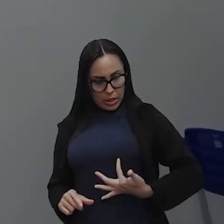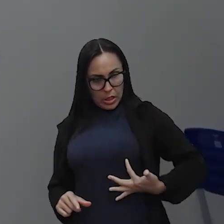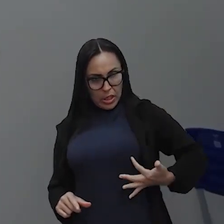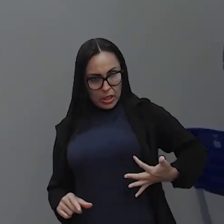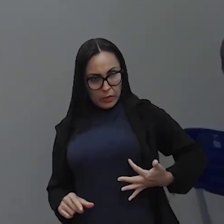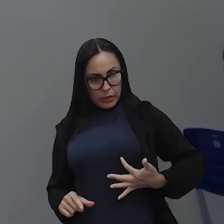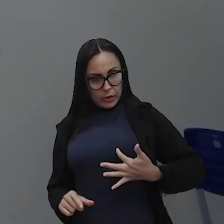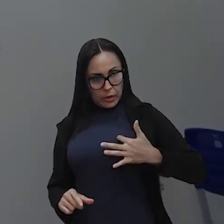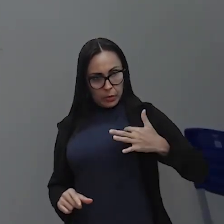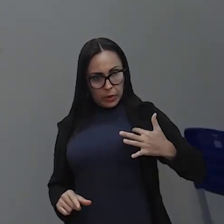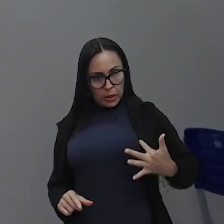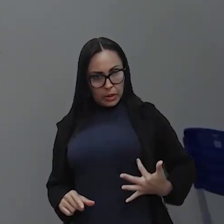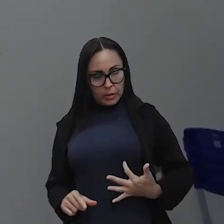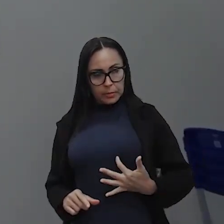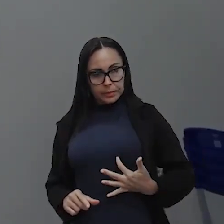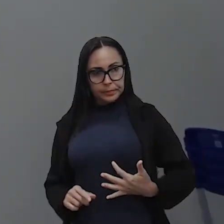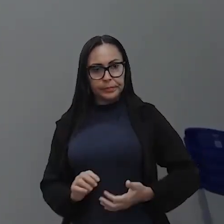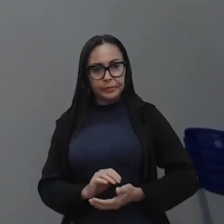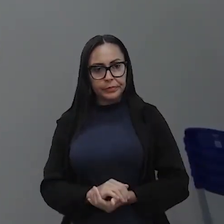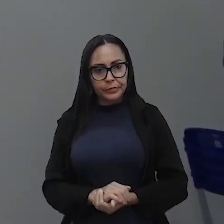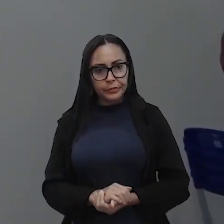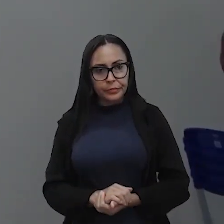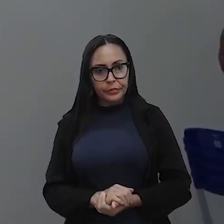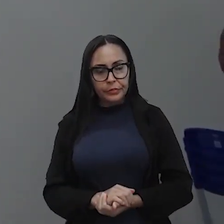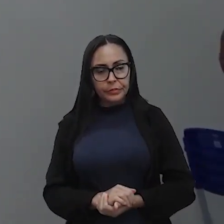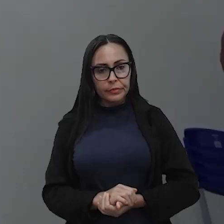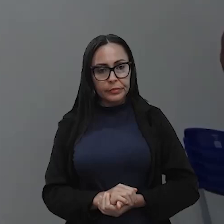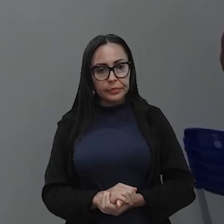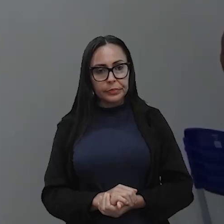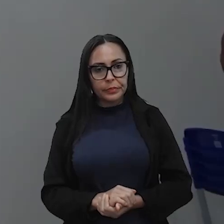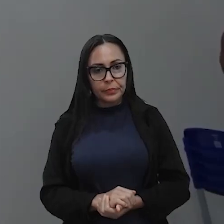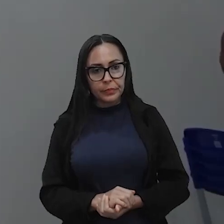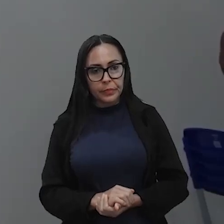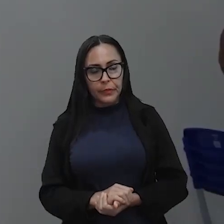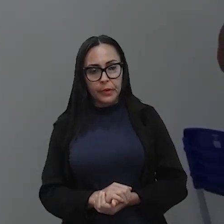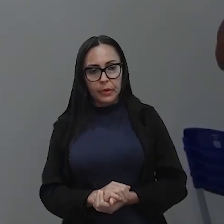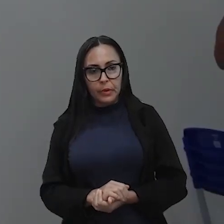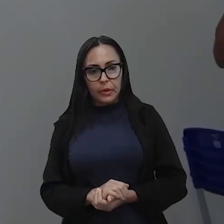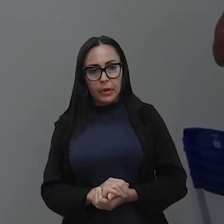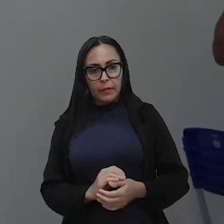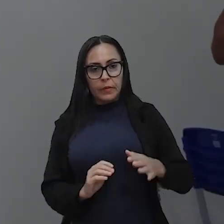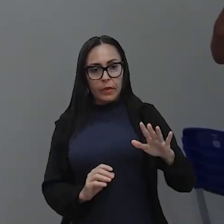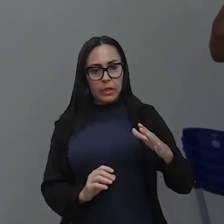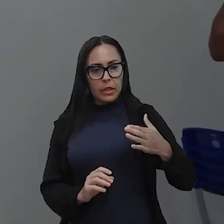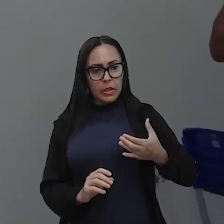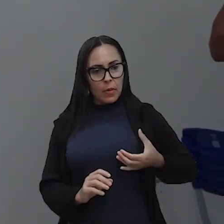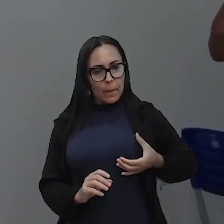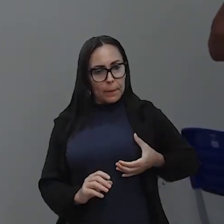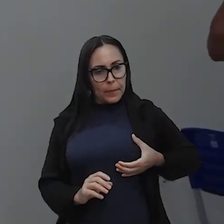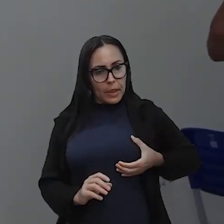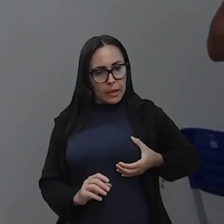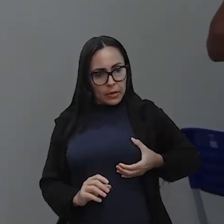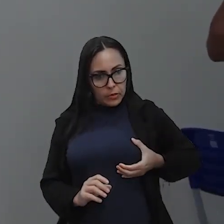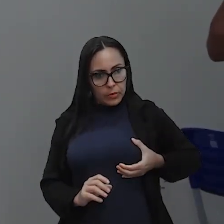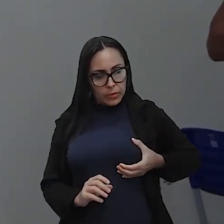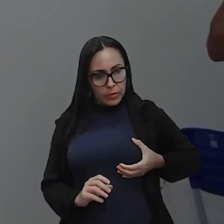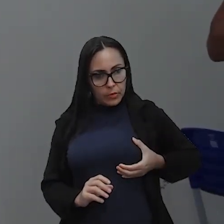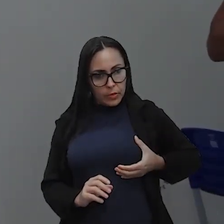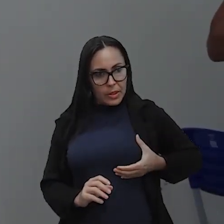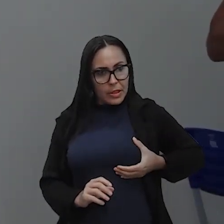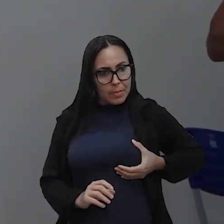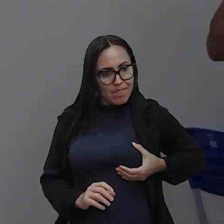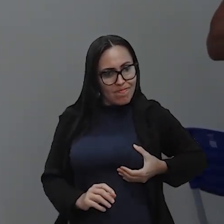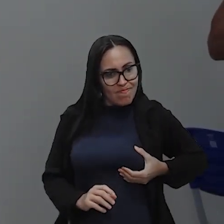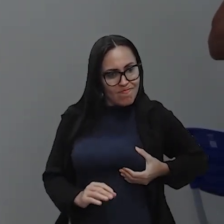mais escura da mama, e o polegar na linha superior. Vem aqui, ó, faz uma leve compressão para dentro, certo? E faz isso aqui,